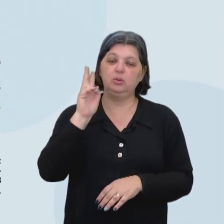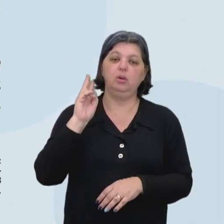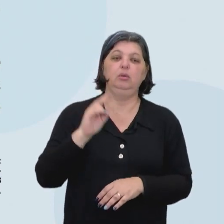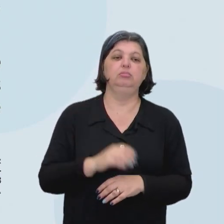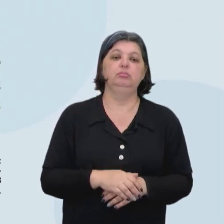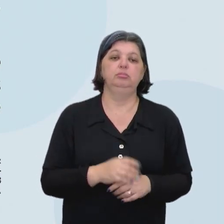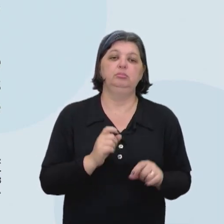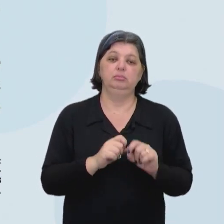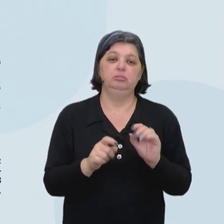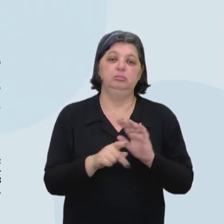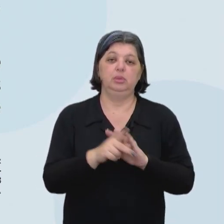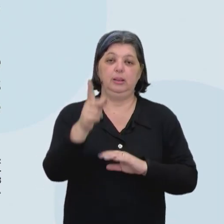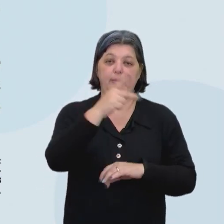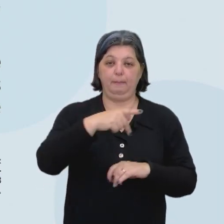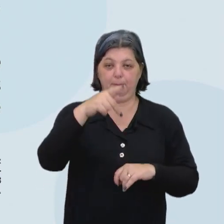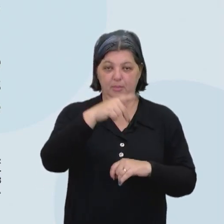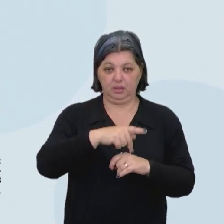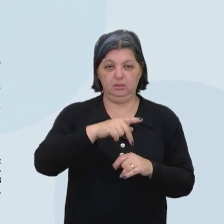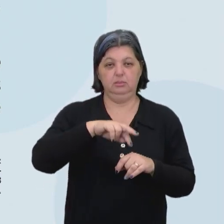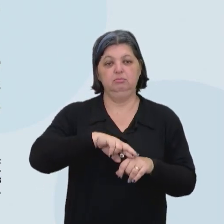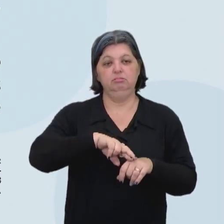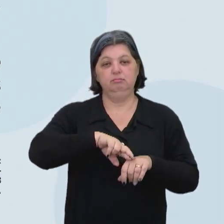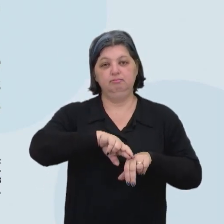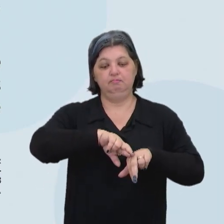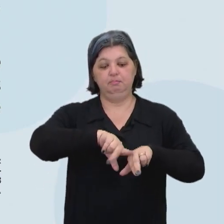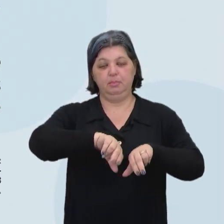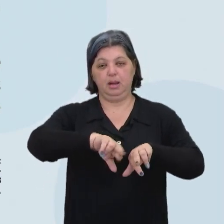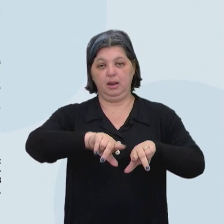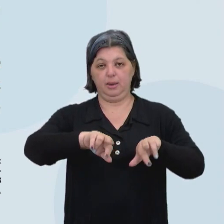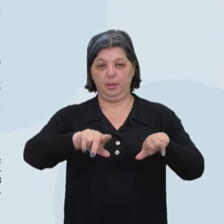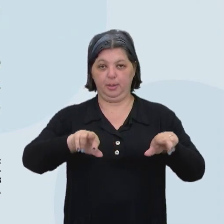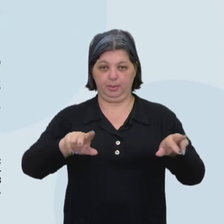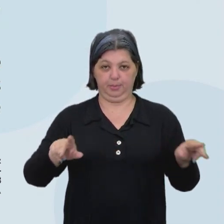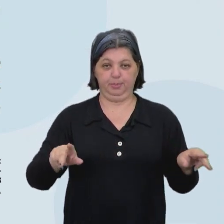Brasil é um país com uma diversidade muito grande,